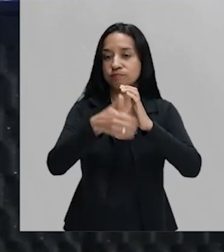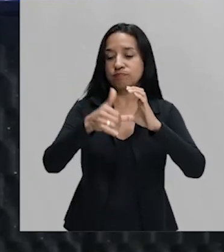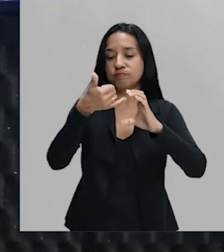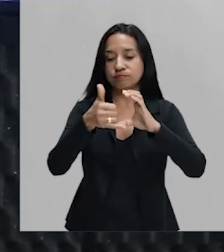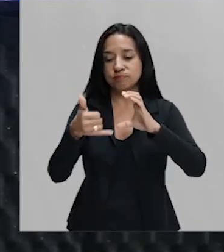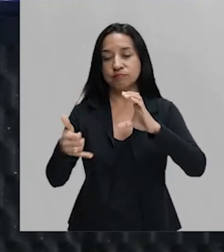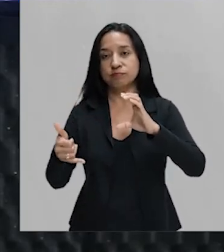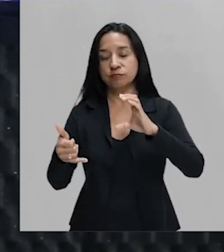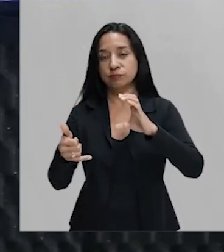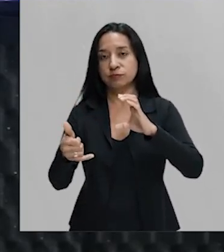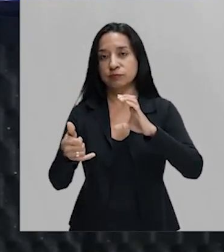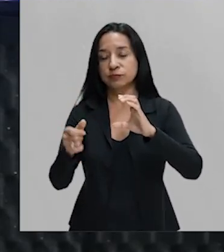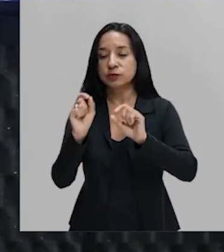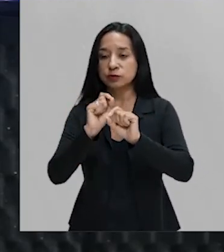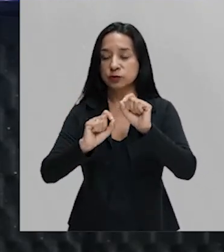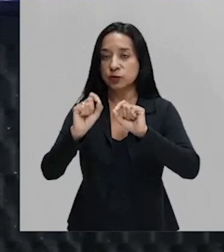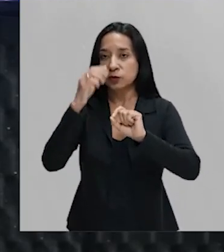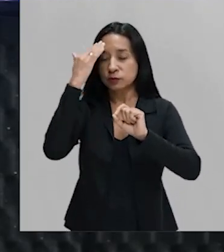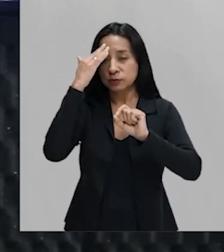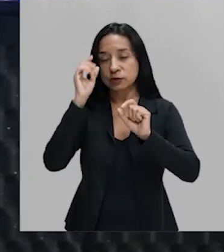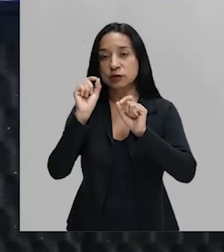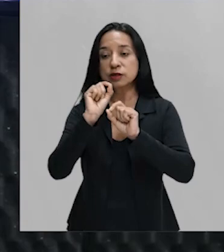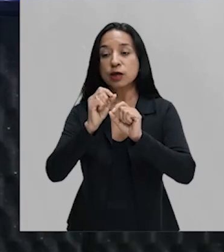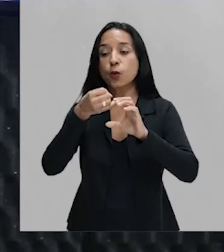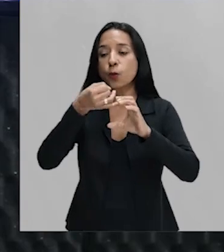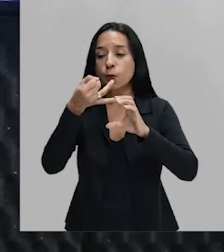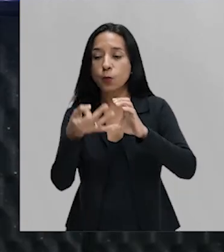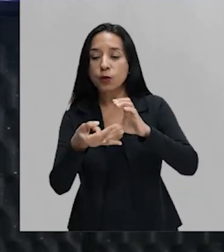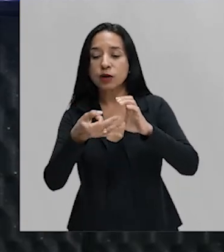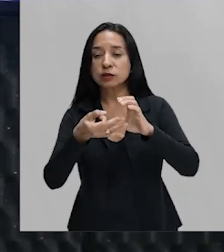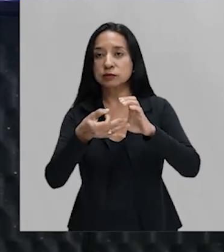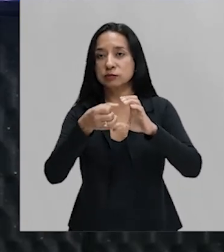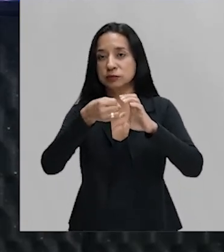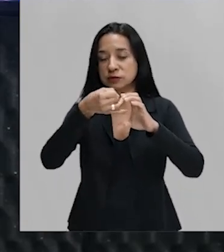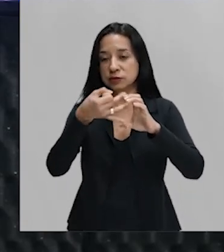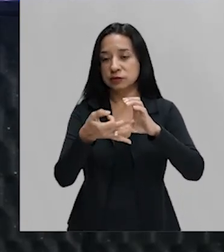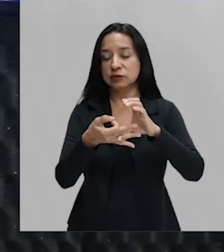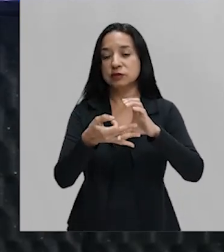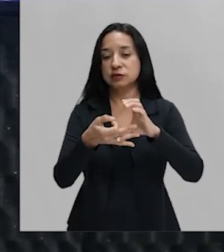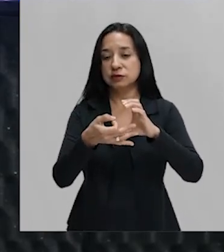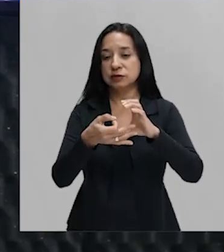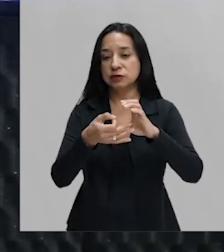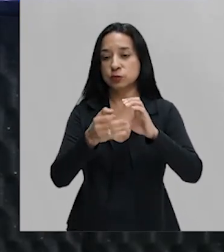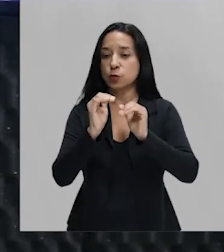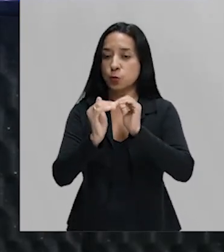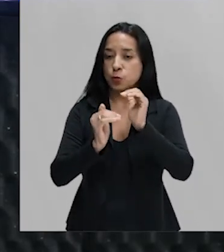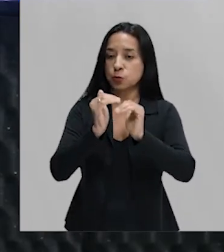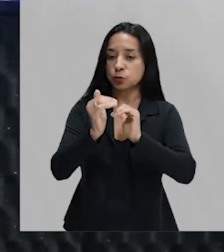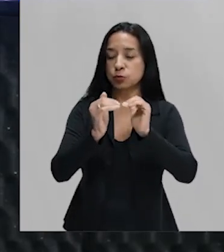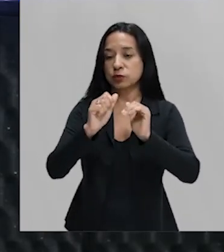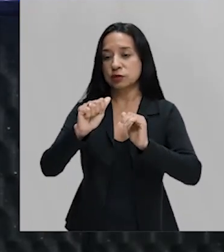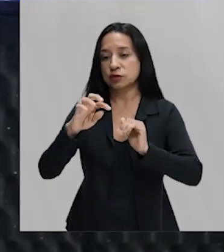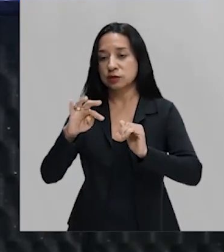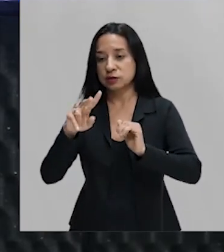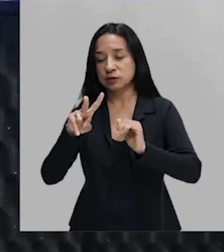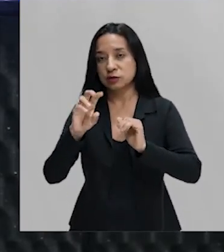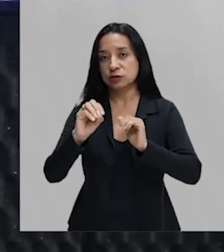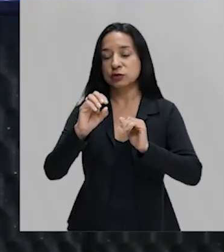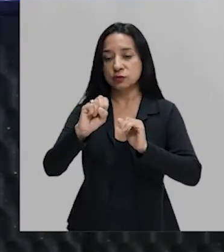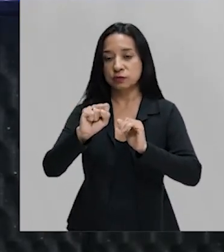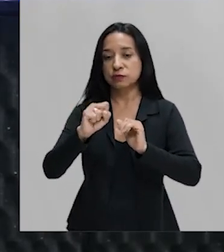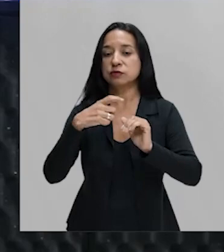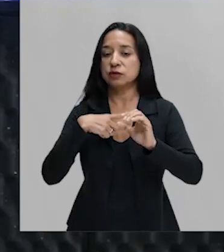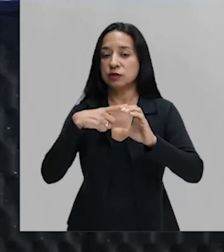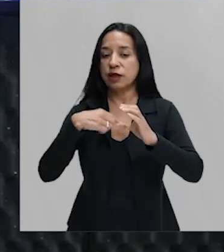certo? E nós vamos entender quais são as características dos processos ativos, né, que são processos onde